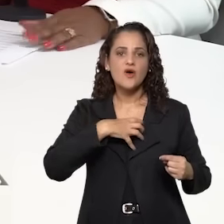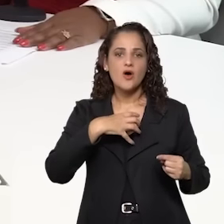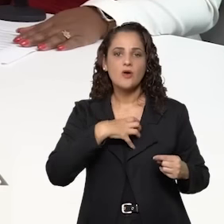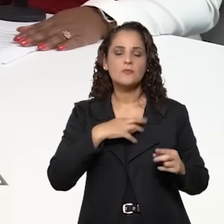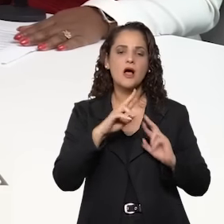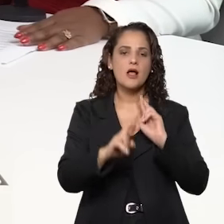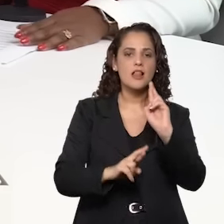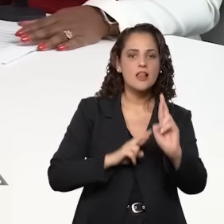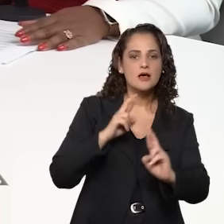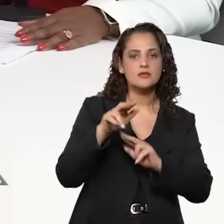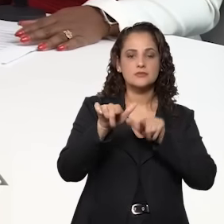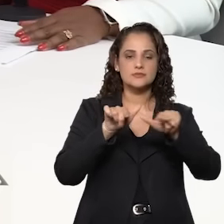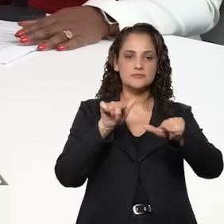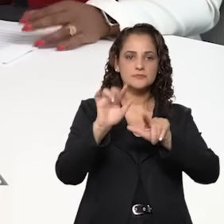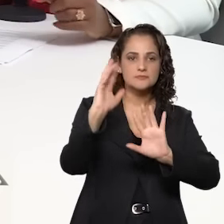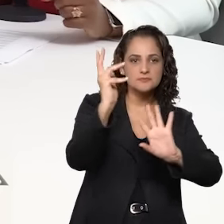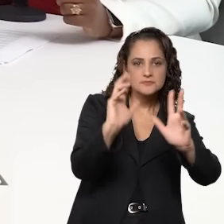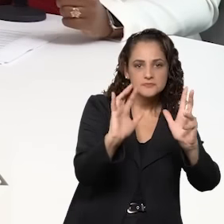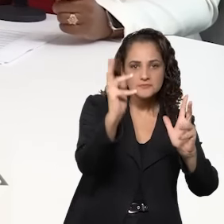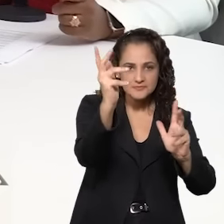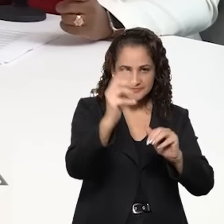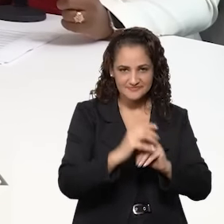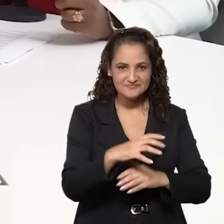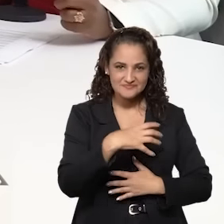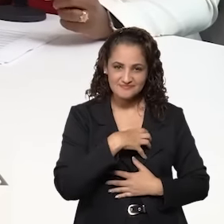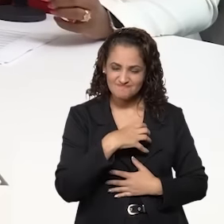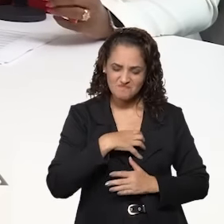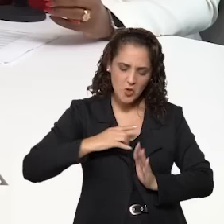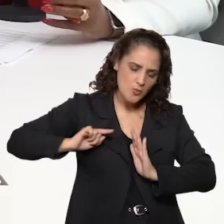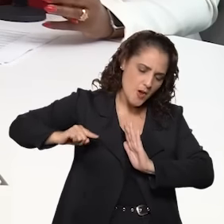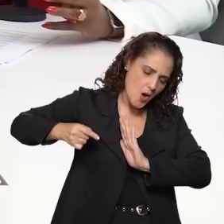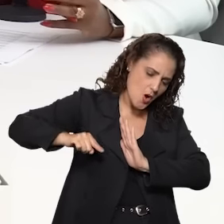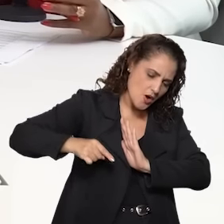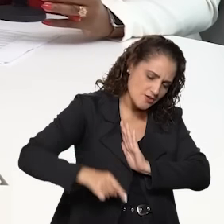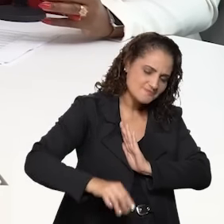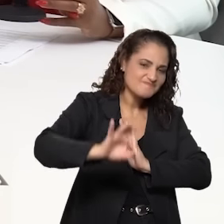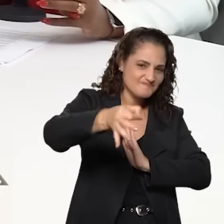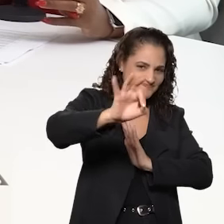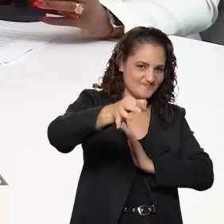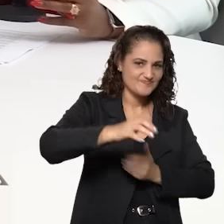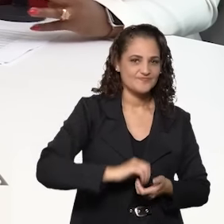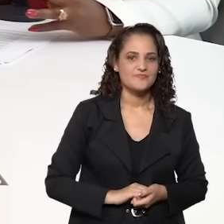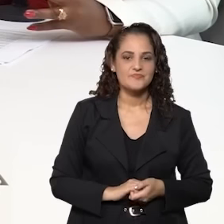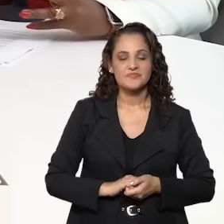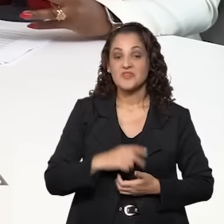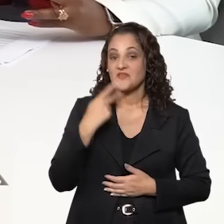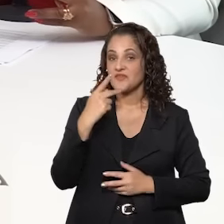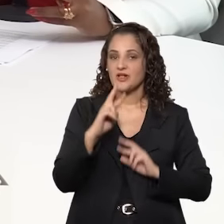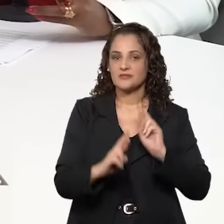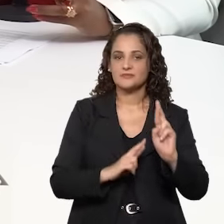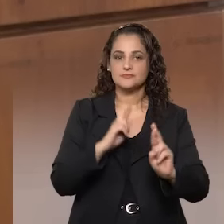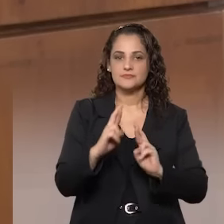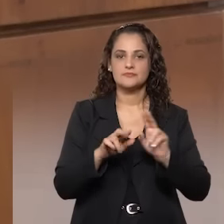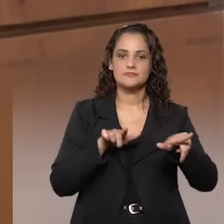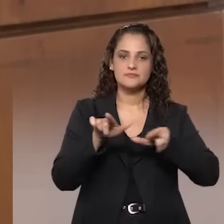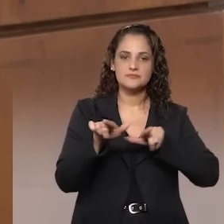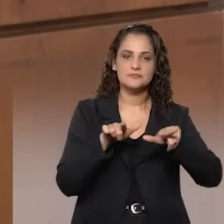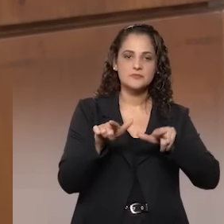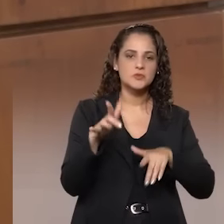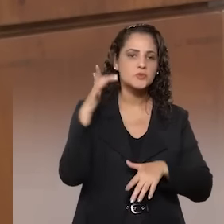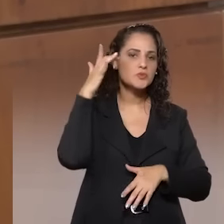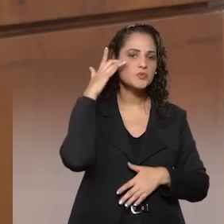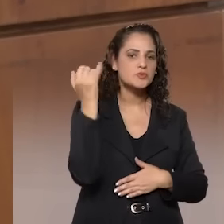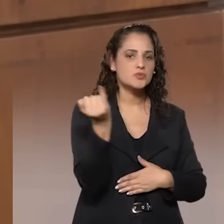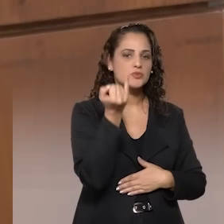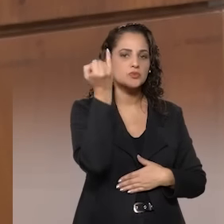profunda é quando quando a gente fala de relações de trabalho eu acho que tem um ponto importante que a Jor Jorgete trouxe a questão né